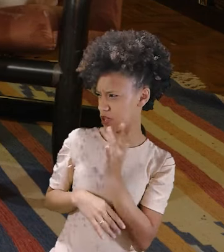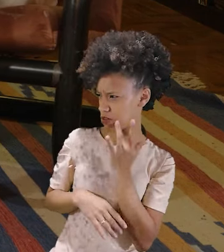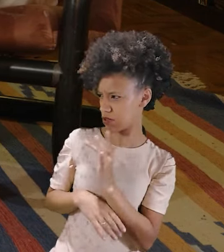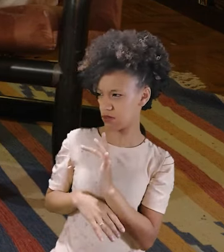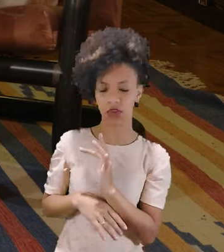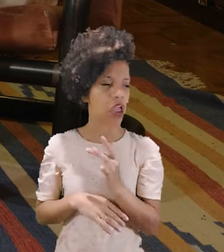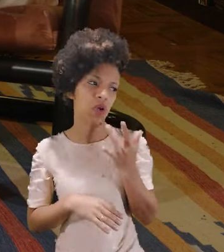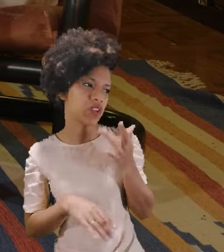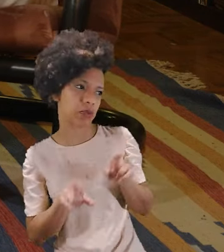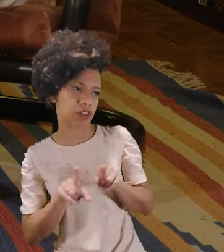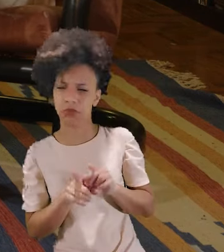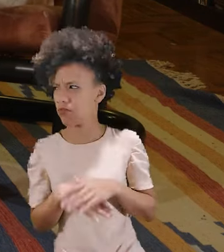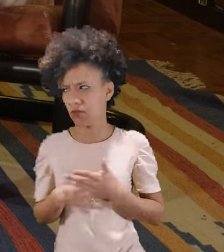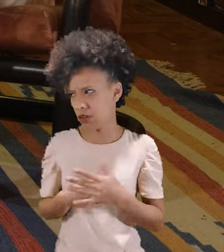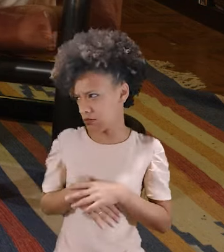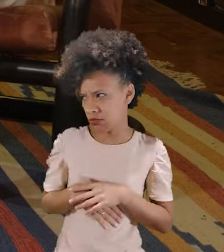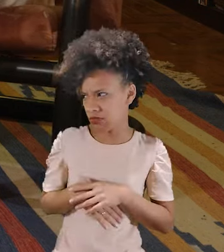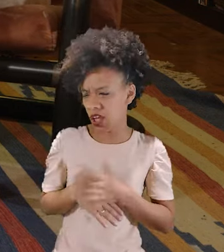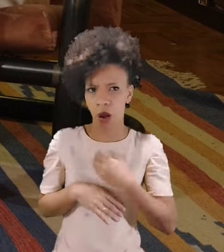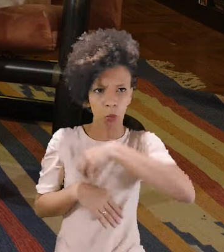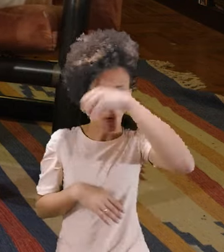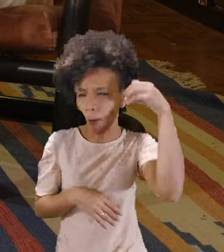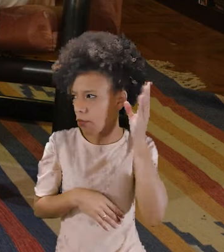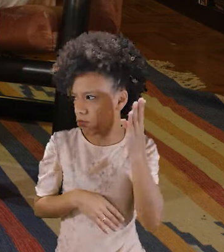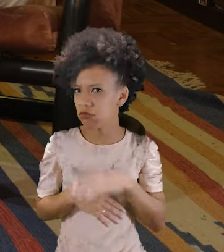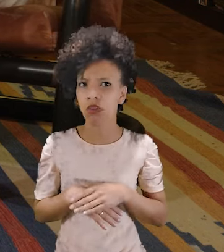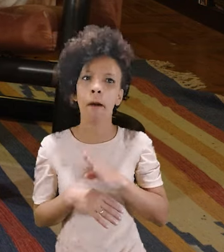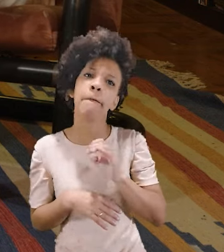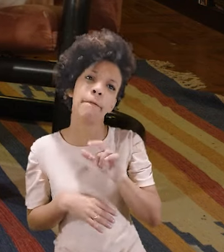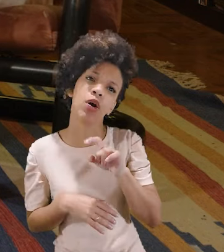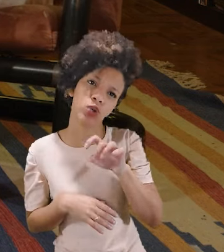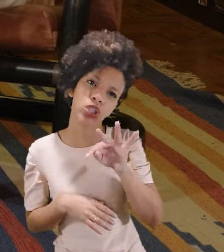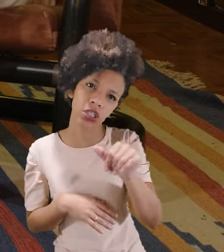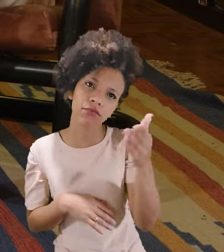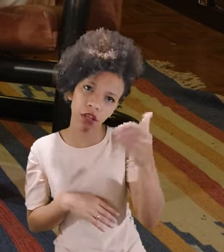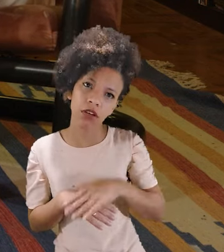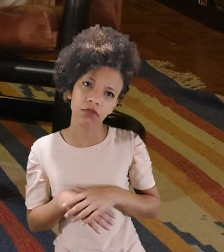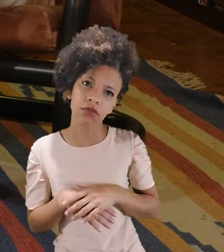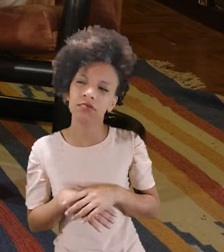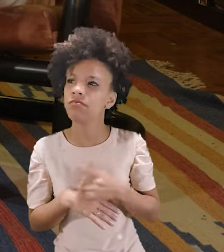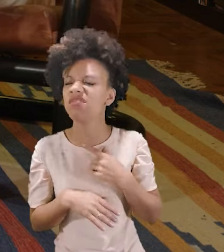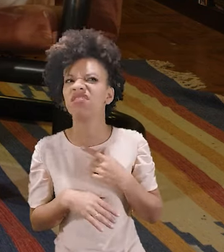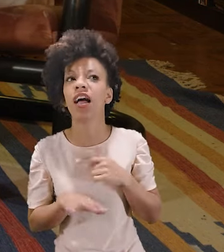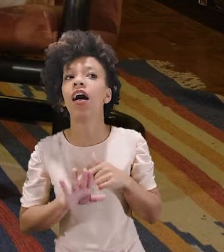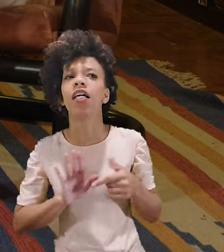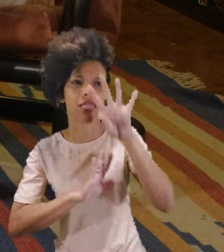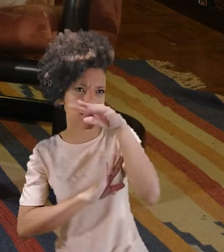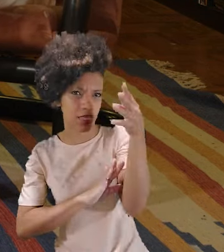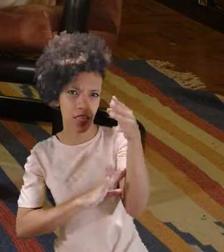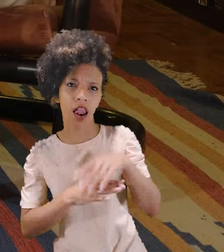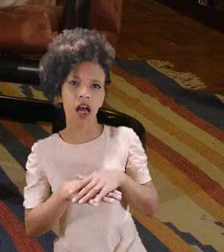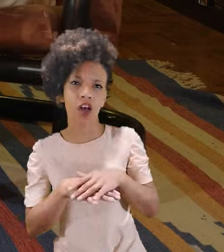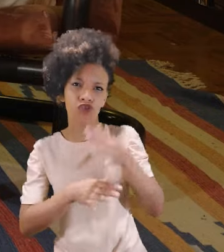se você não sabia não sabia também tá um animal agora Marcão não sabe é tá lá no tabela periódica